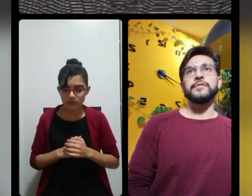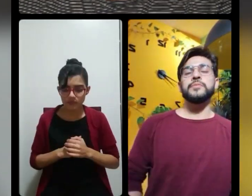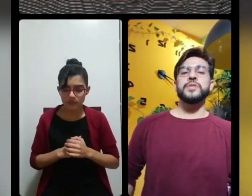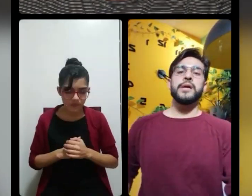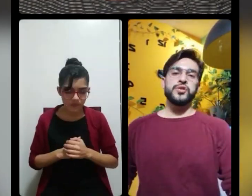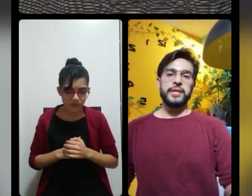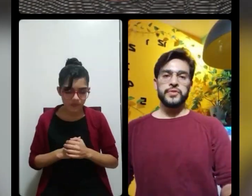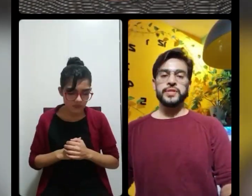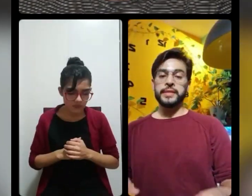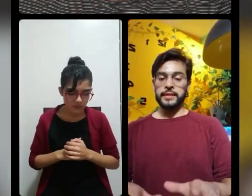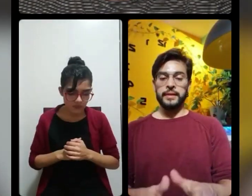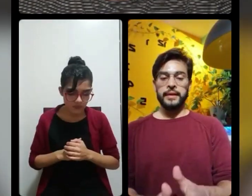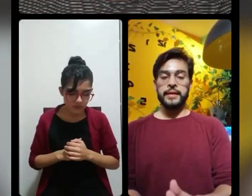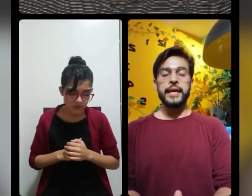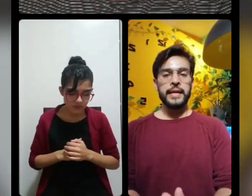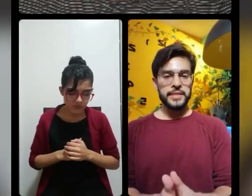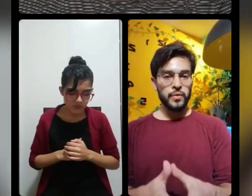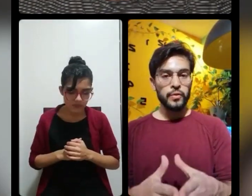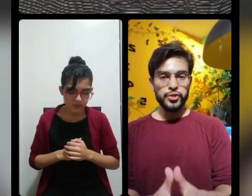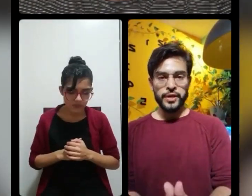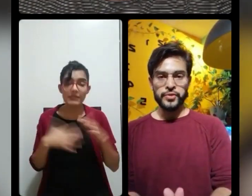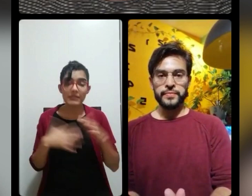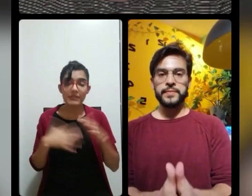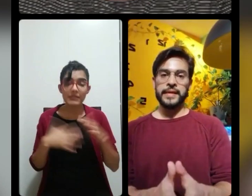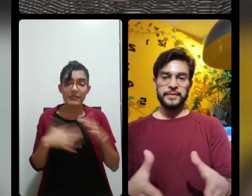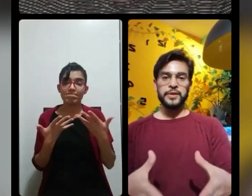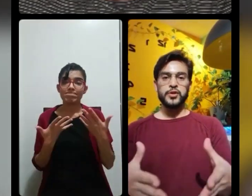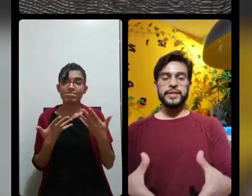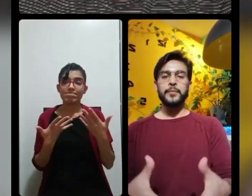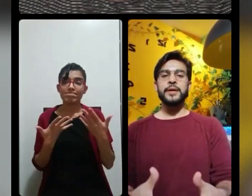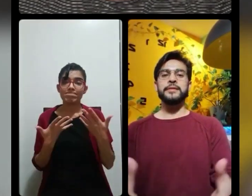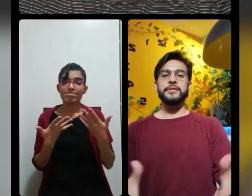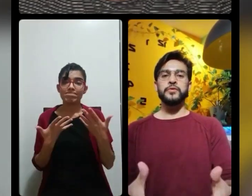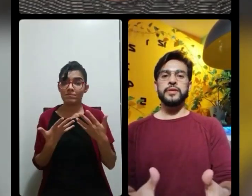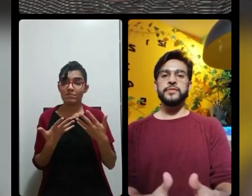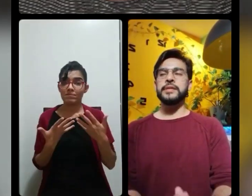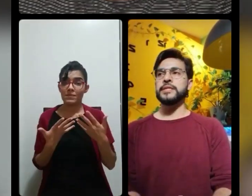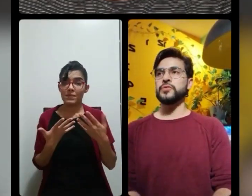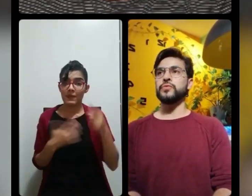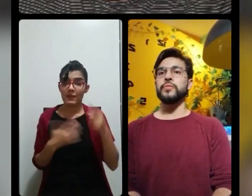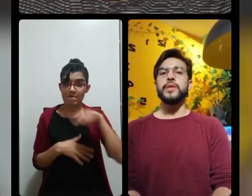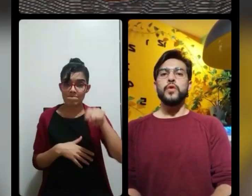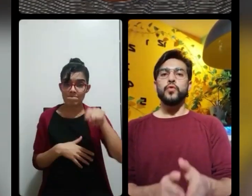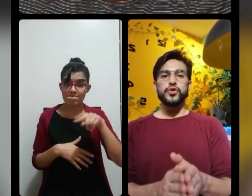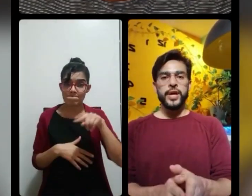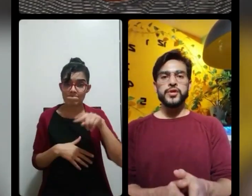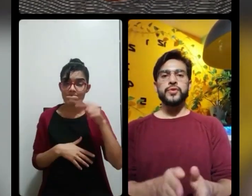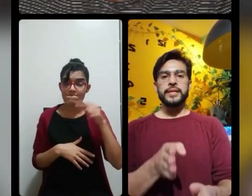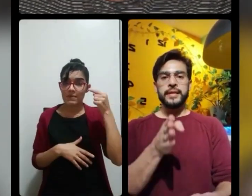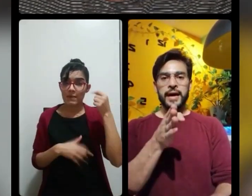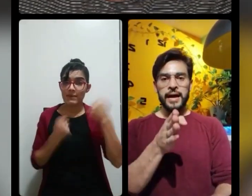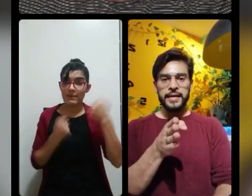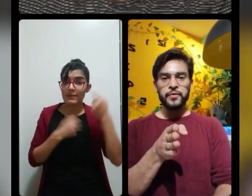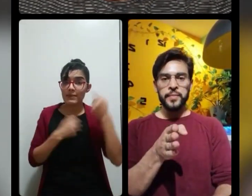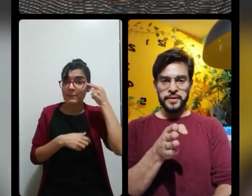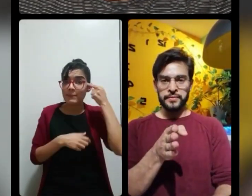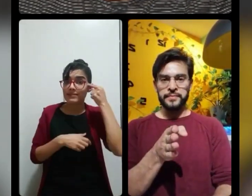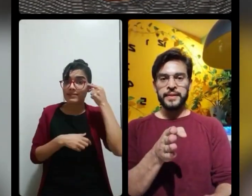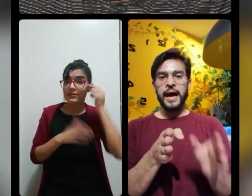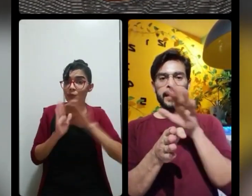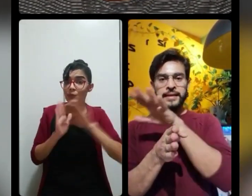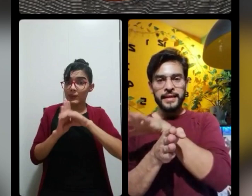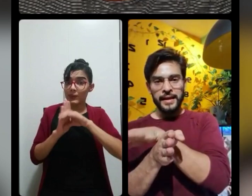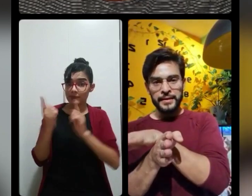Certo. Vamos imaginar o seguinte, em relação ao gesto, que é de onde a gente está partindo do livro de Picasso. O gesto ele está aqui no